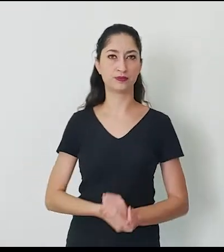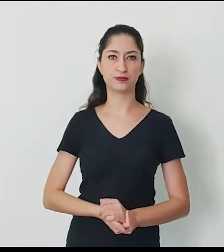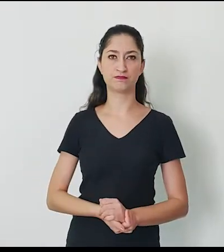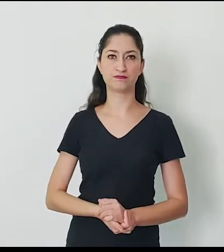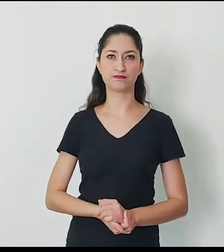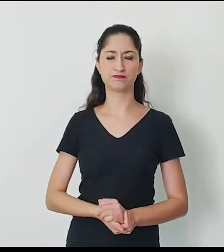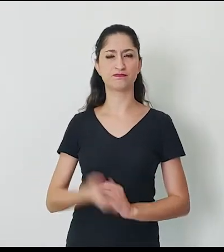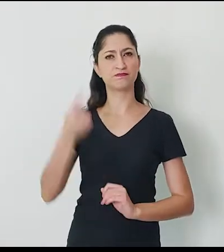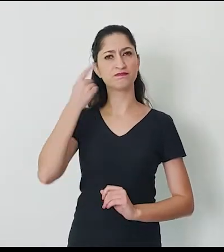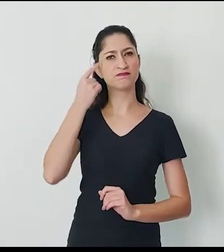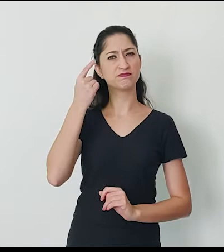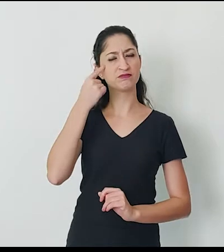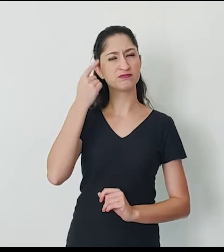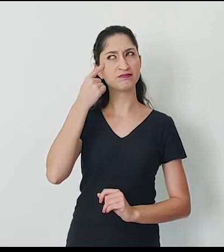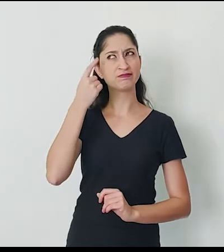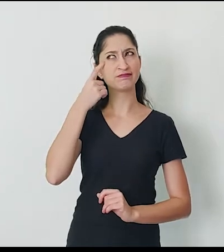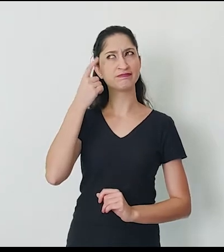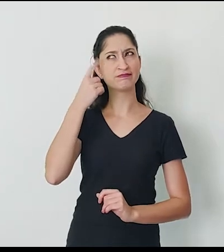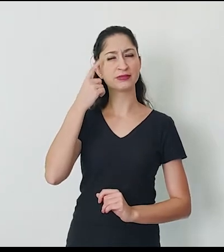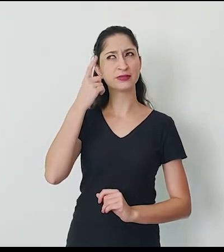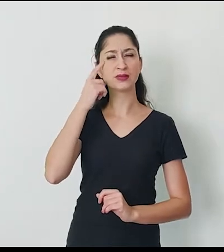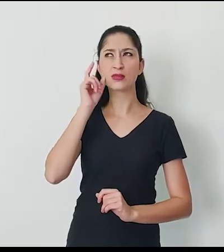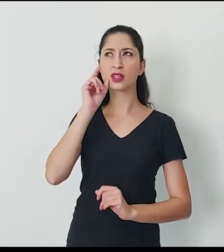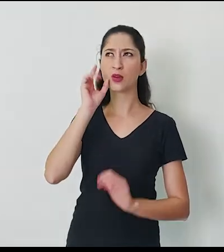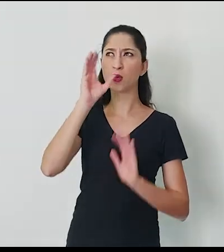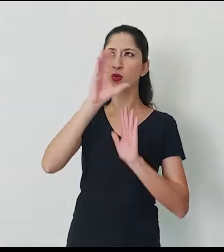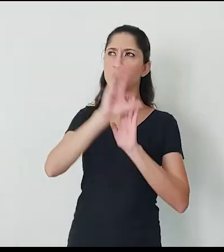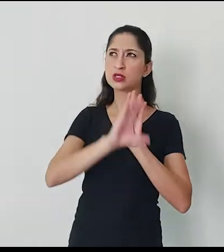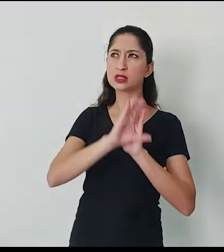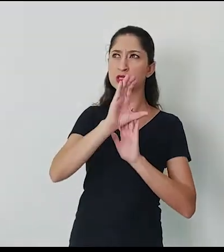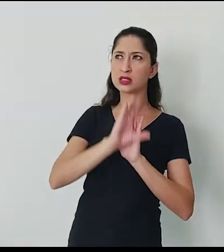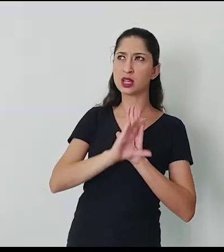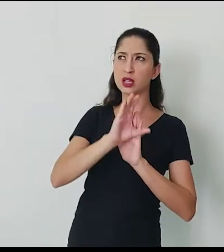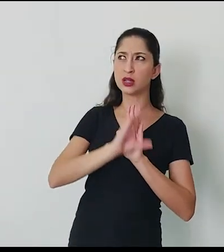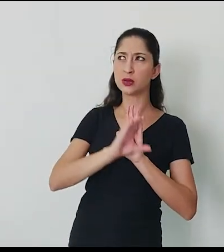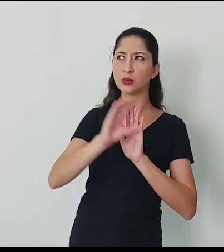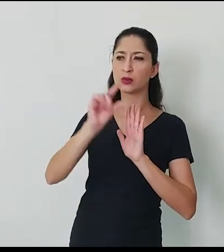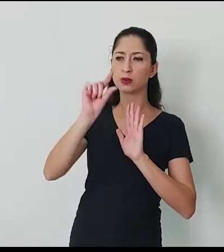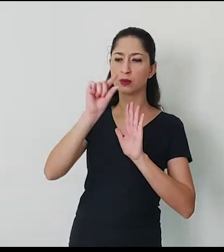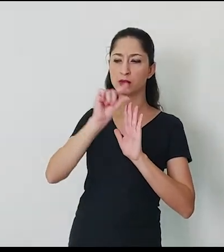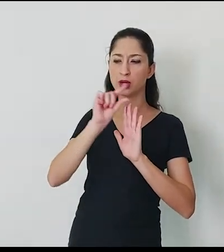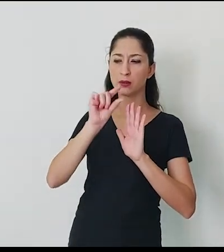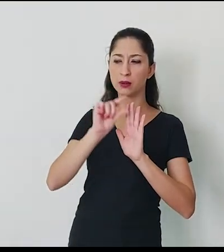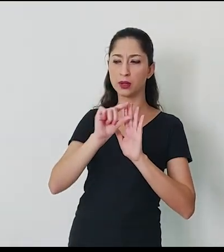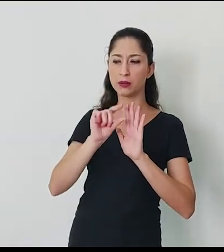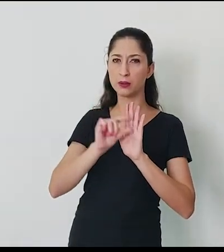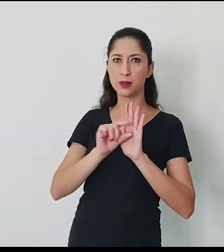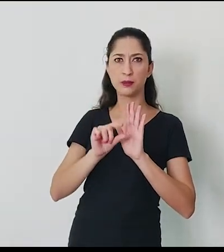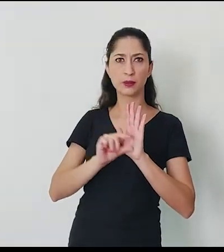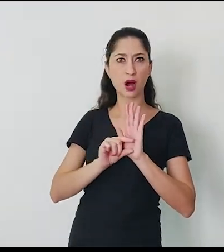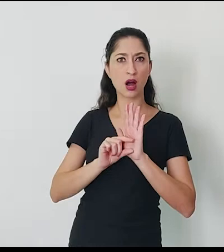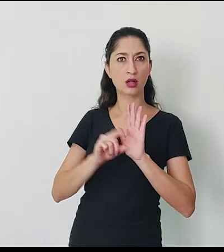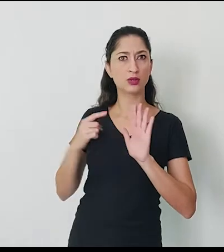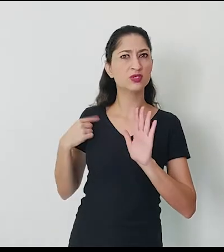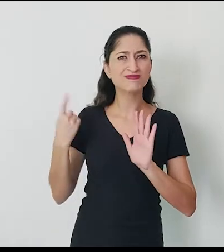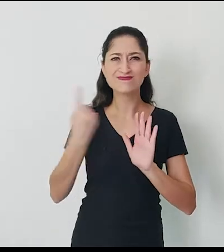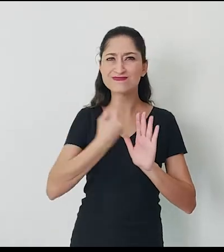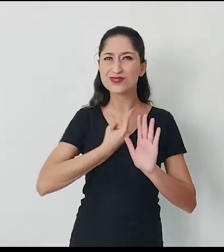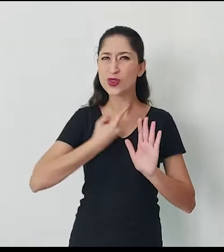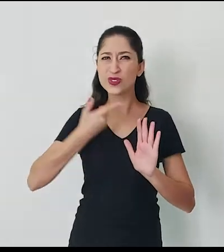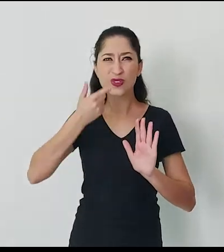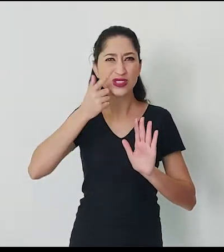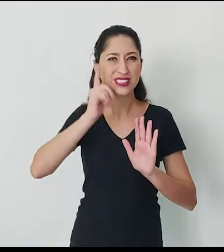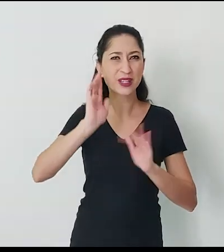E pensar a fundo na compreensão. Pensar a fundo, tentando compreender cada conceito desse, a gente consegue